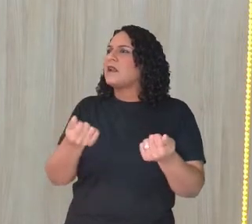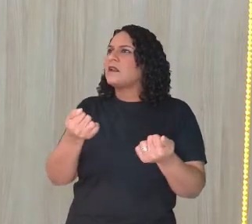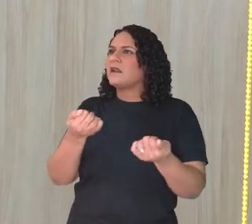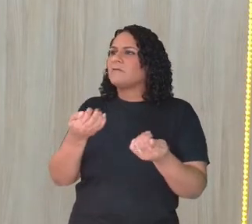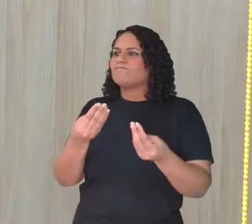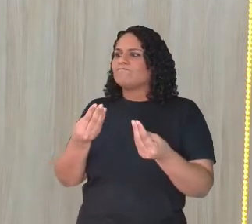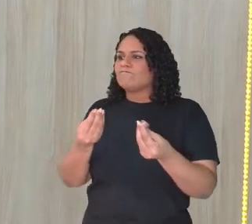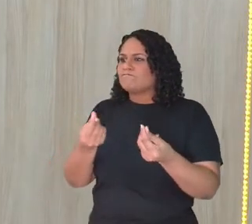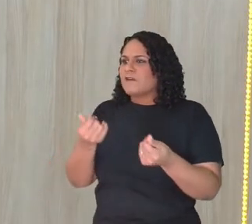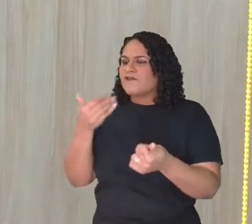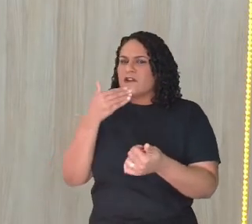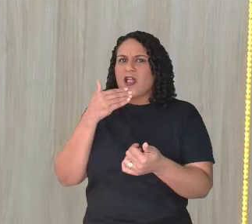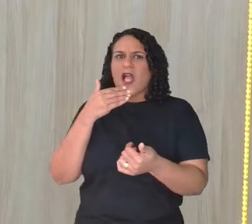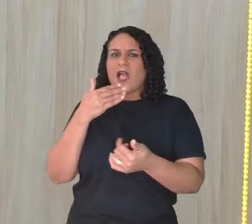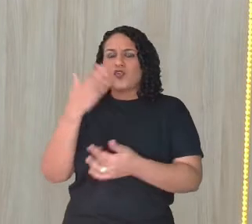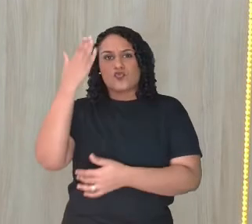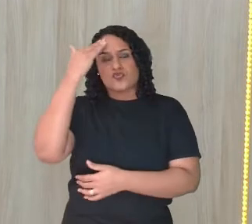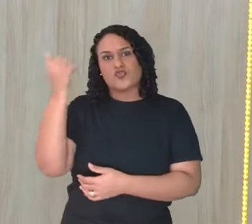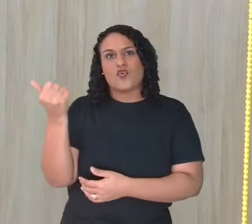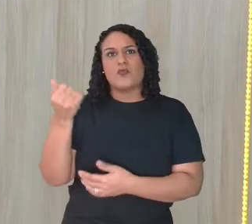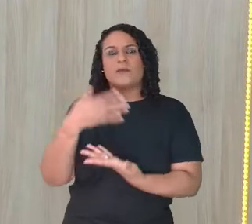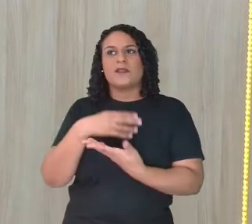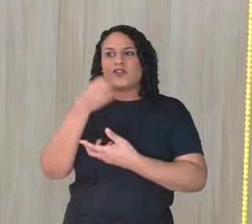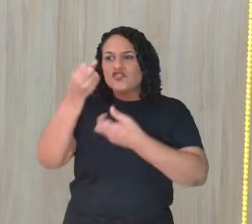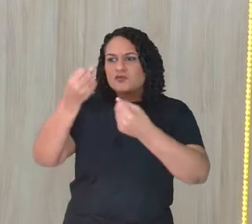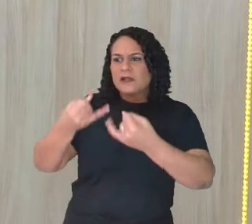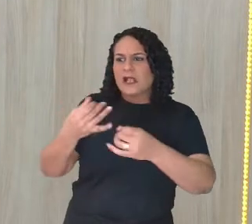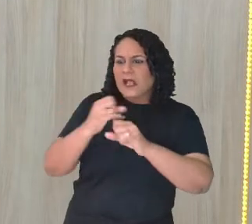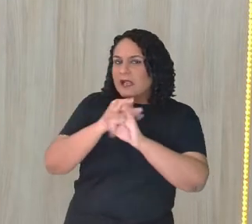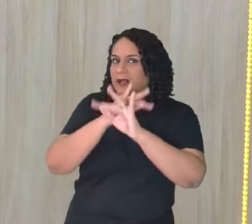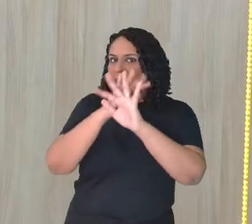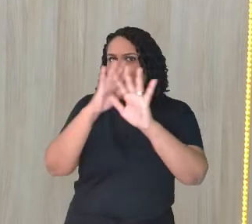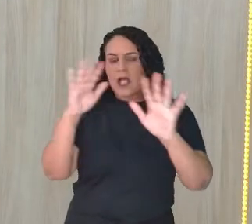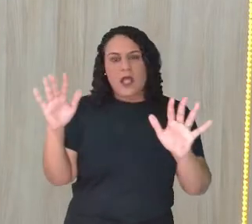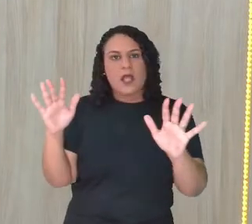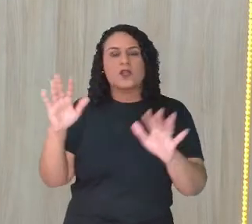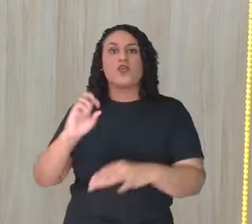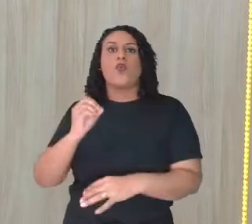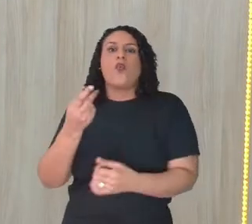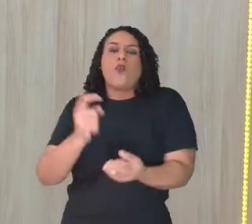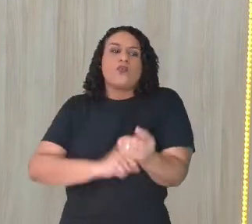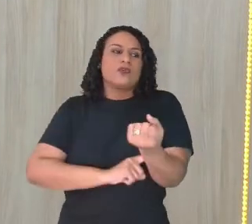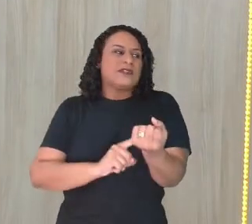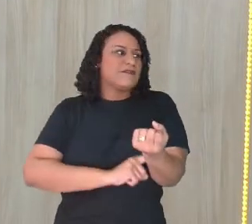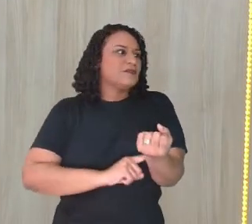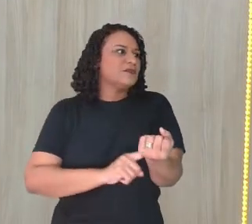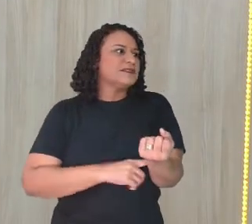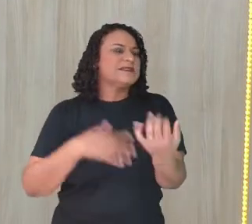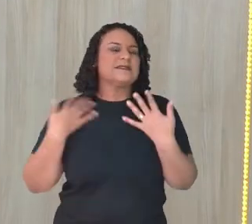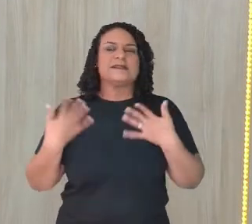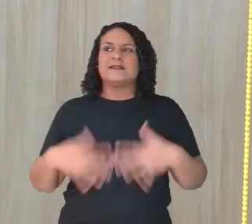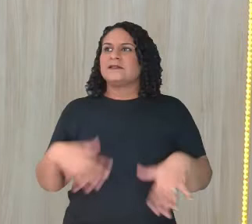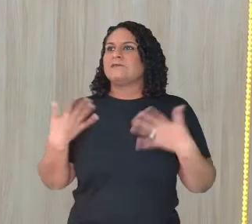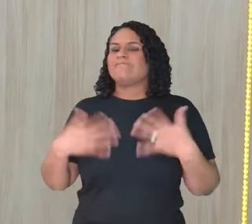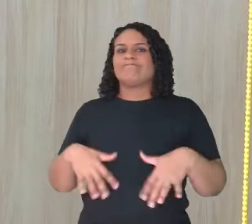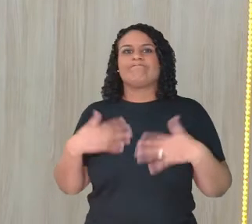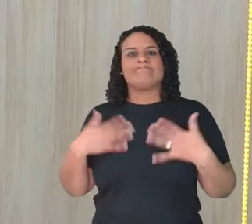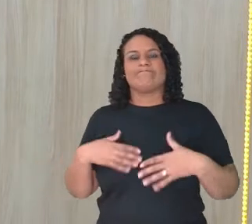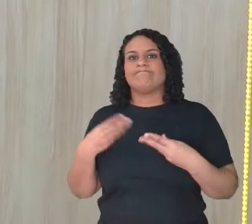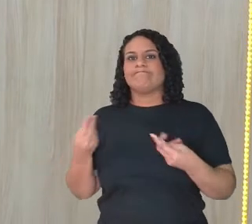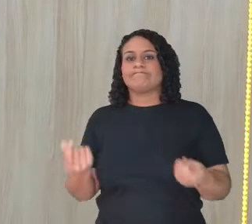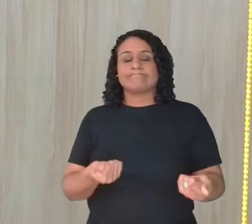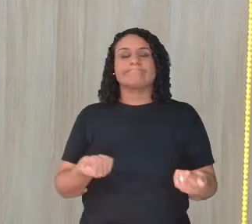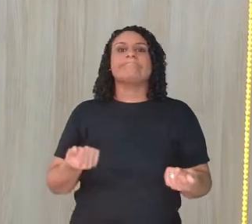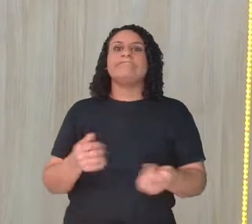soube falar, né, de forma tão clara, coerente, ou o nervosismo tomou conta de mim naquele momento.